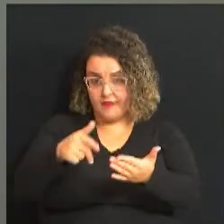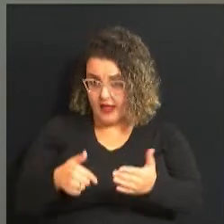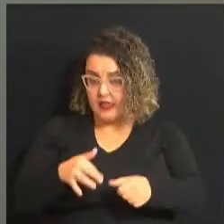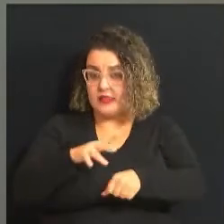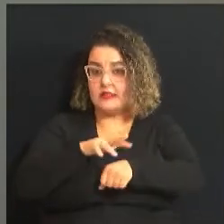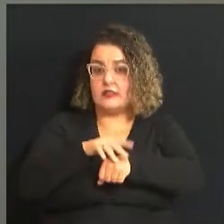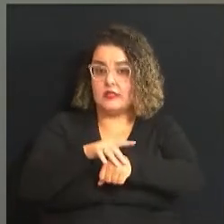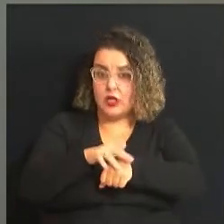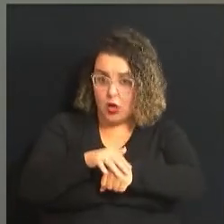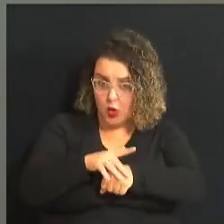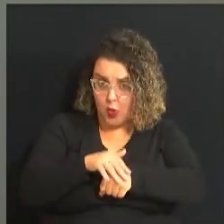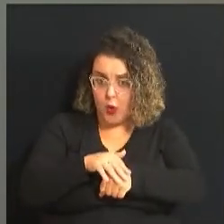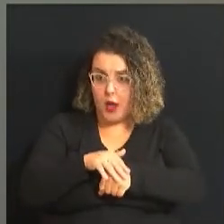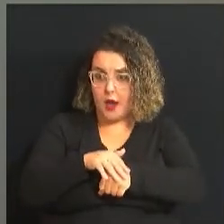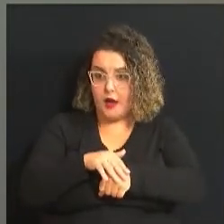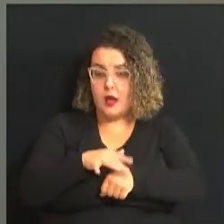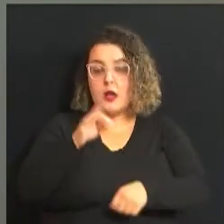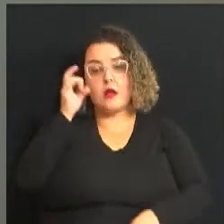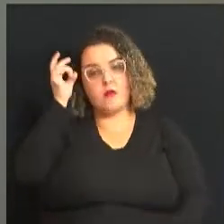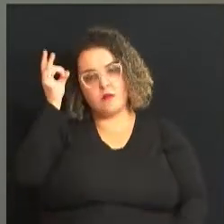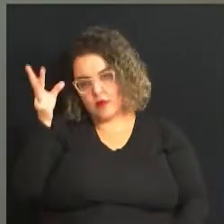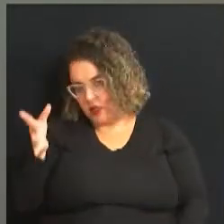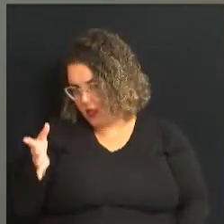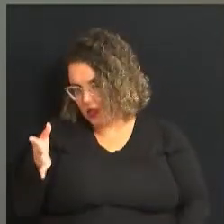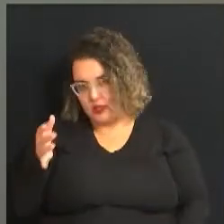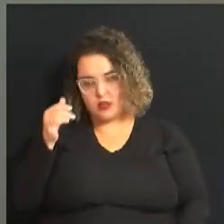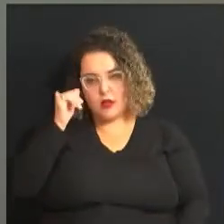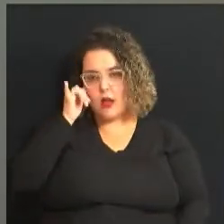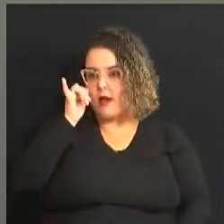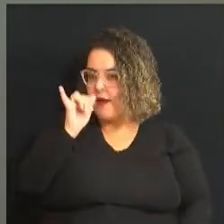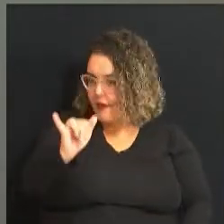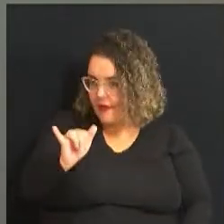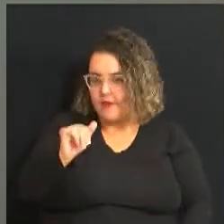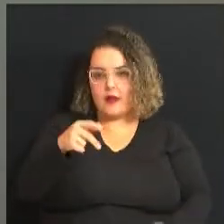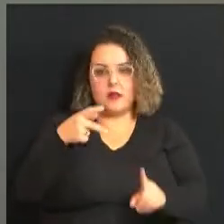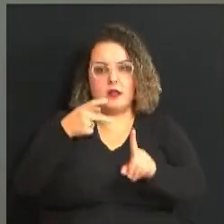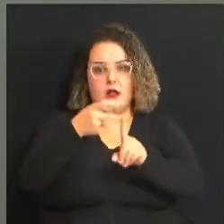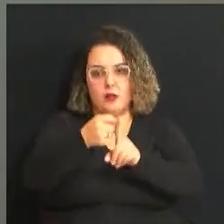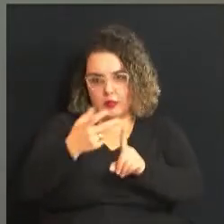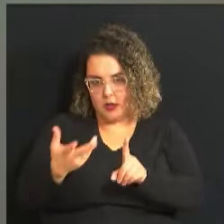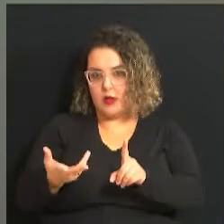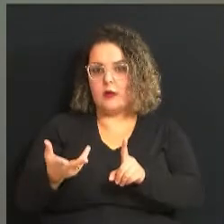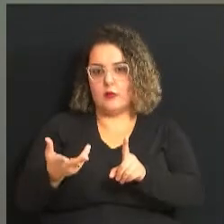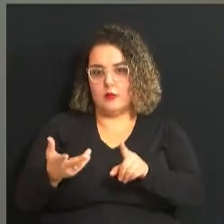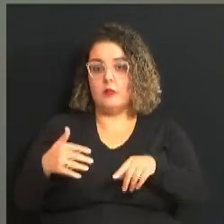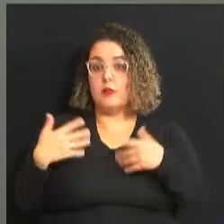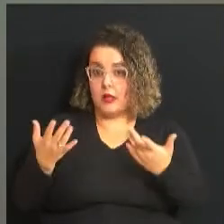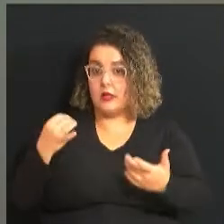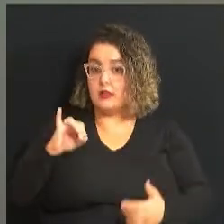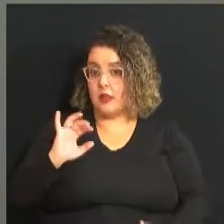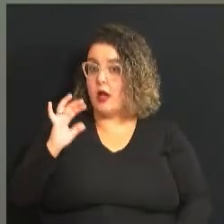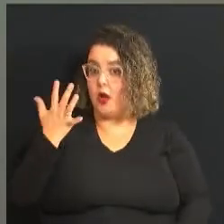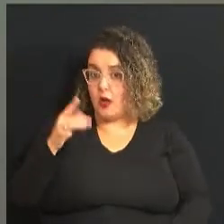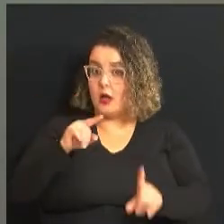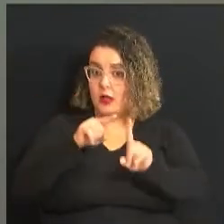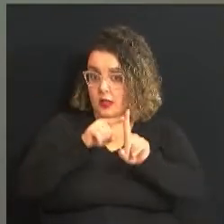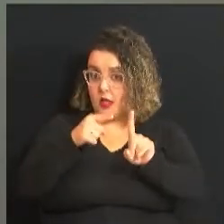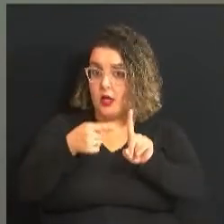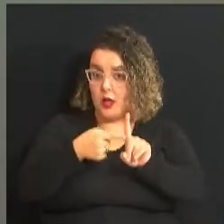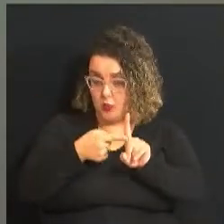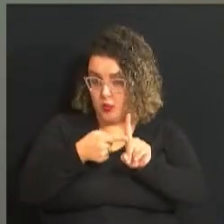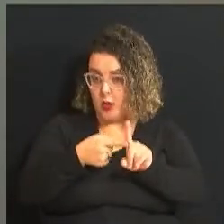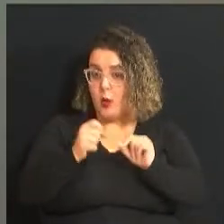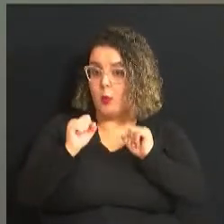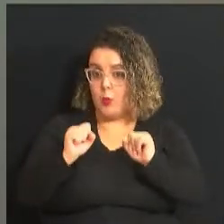que são facilmente prevenidas através da vacinação, mas que se elas acontecem na gravidez, elas podem